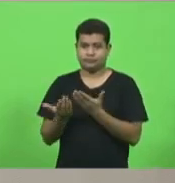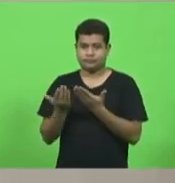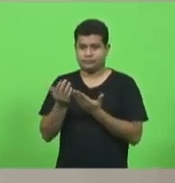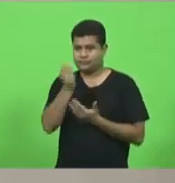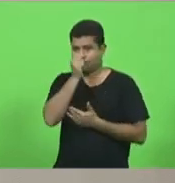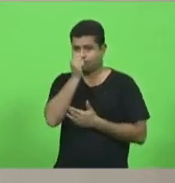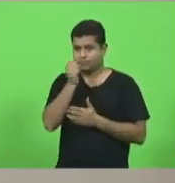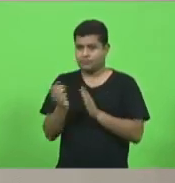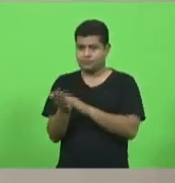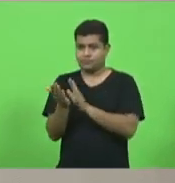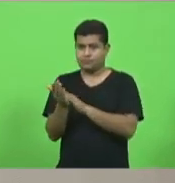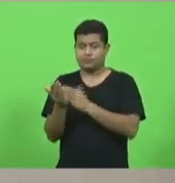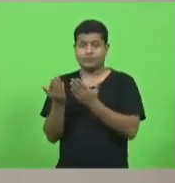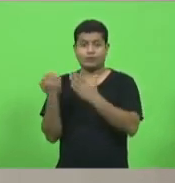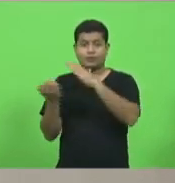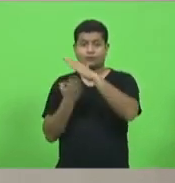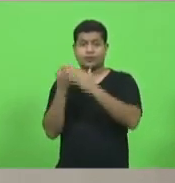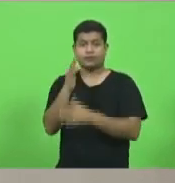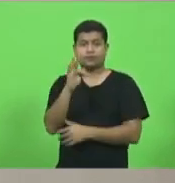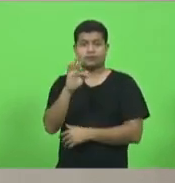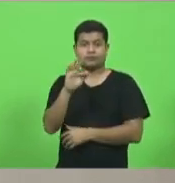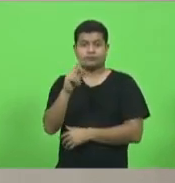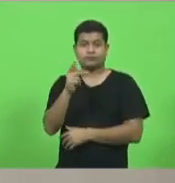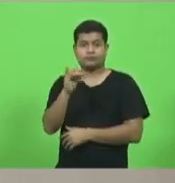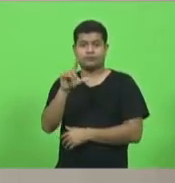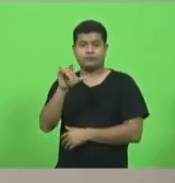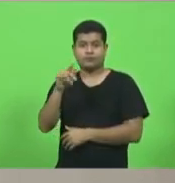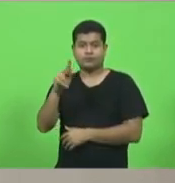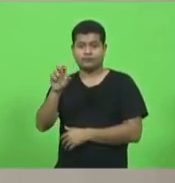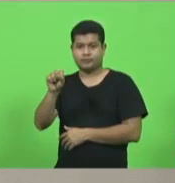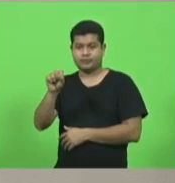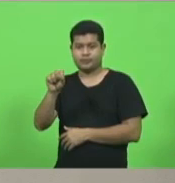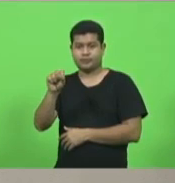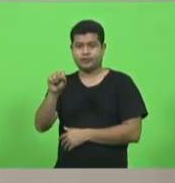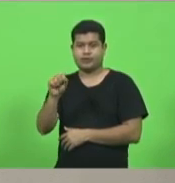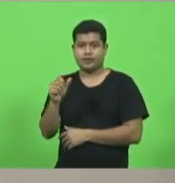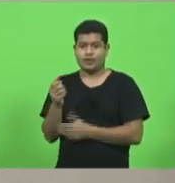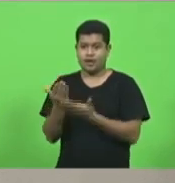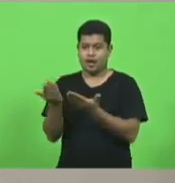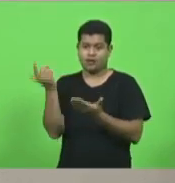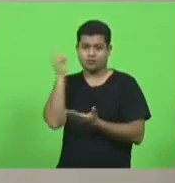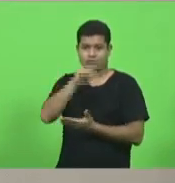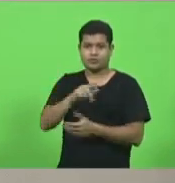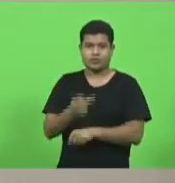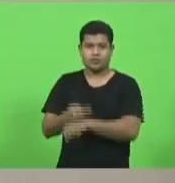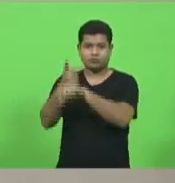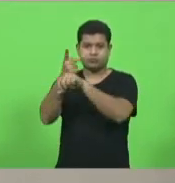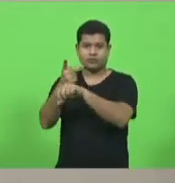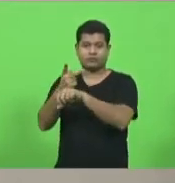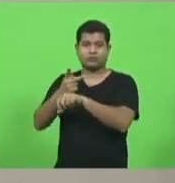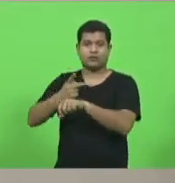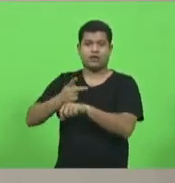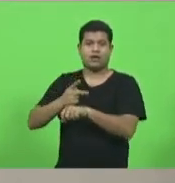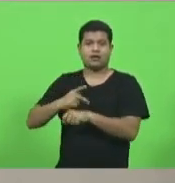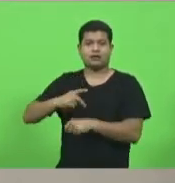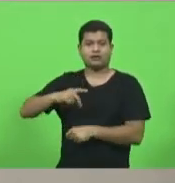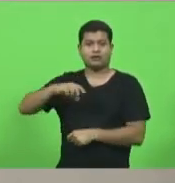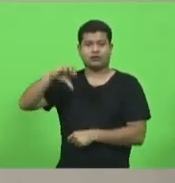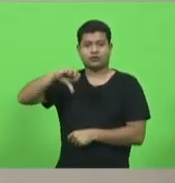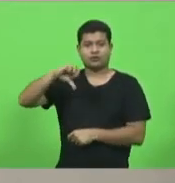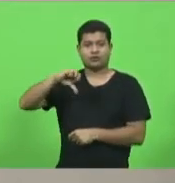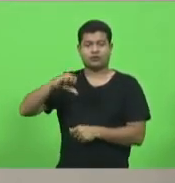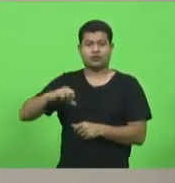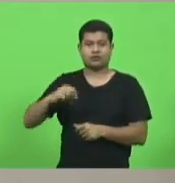à empresa Philips Clinical Informatics, por ter sido premiada na nona edição do prêmio Greet,